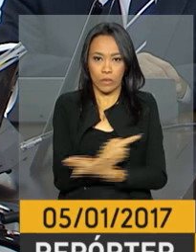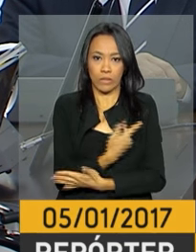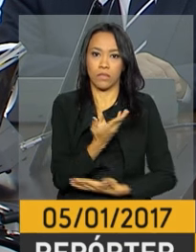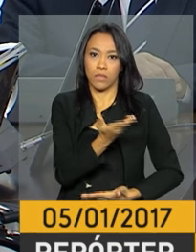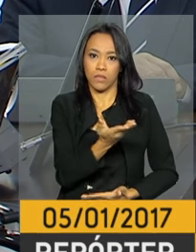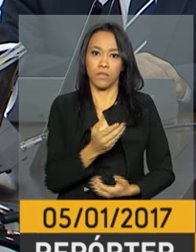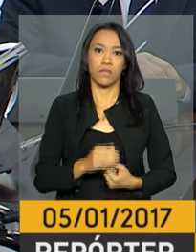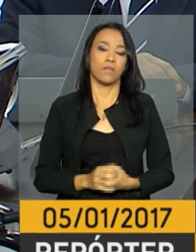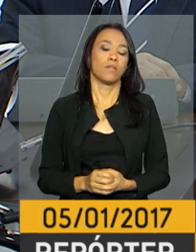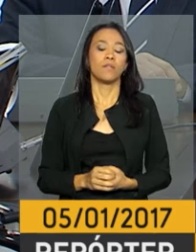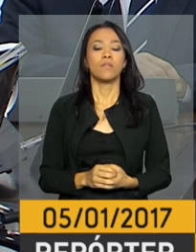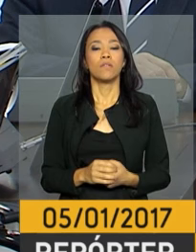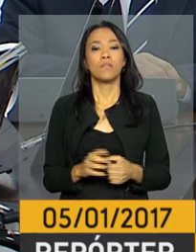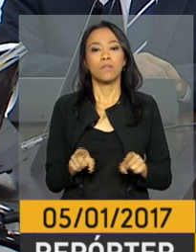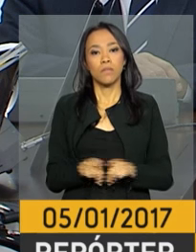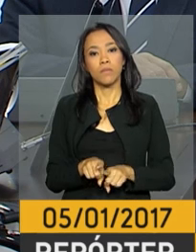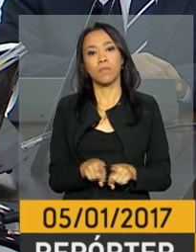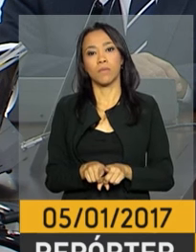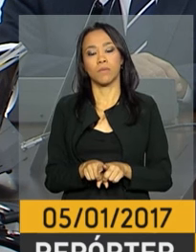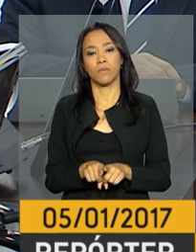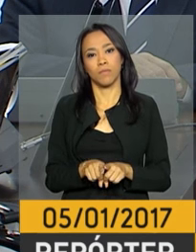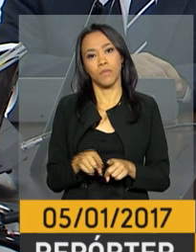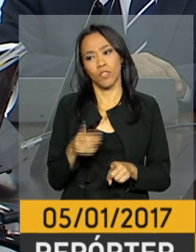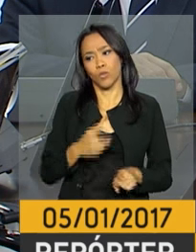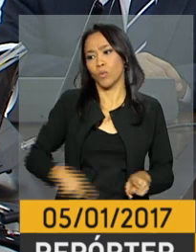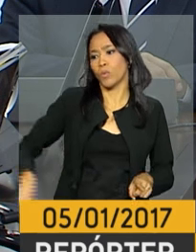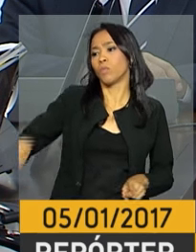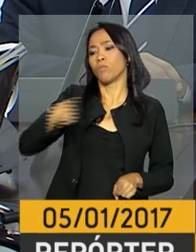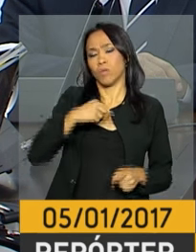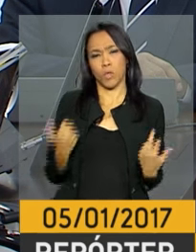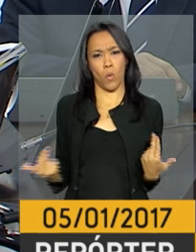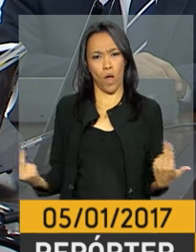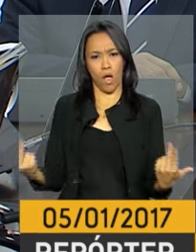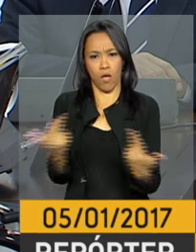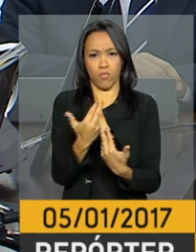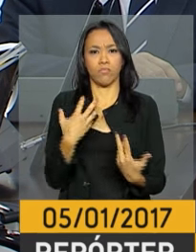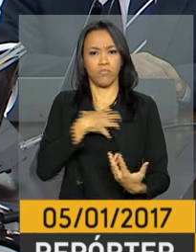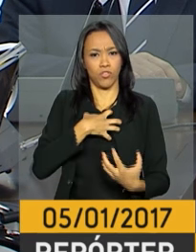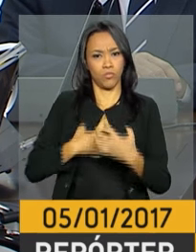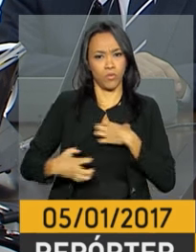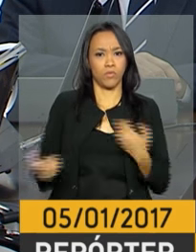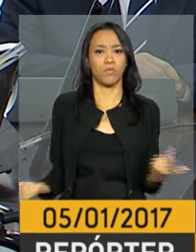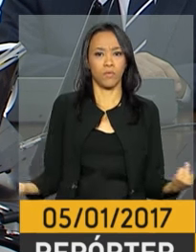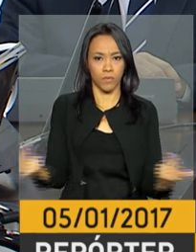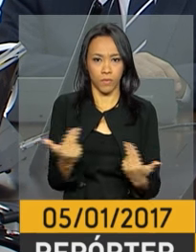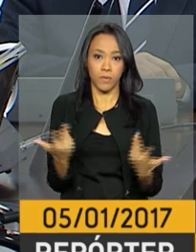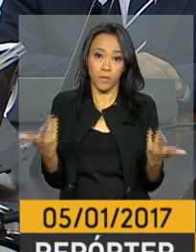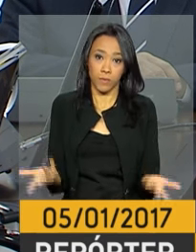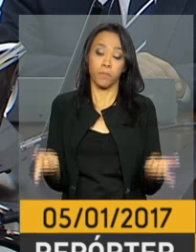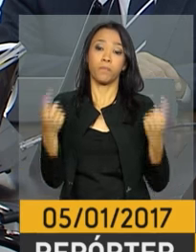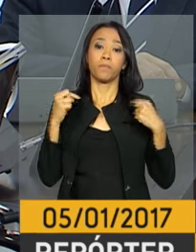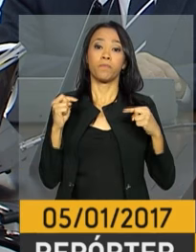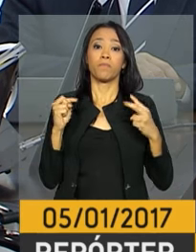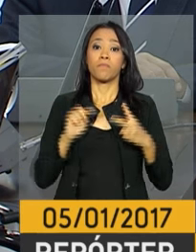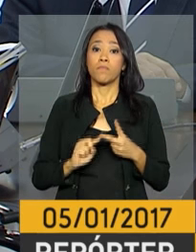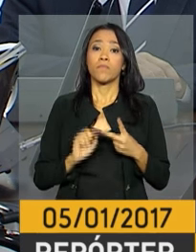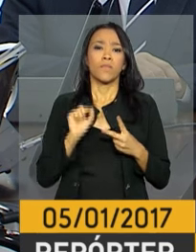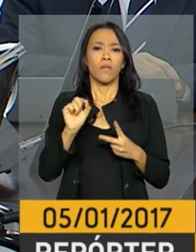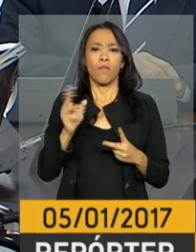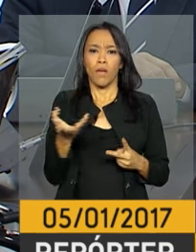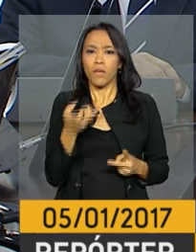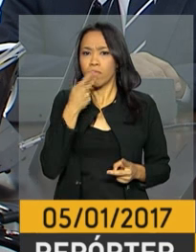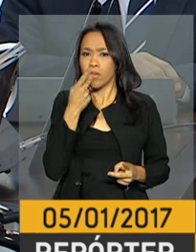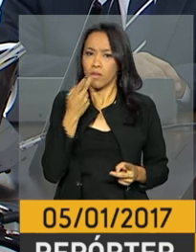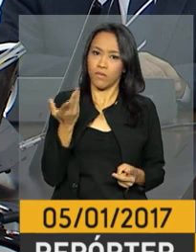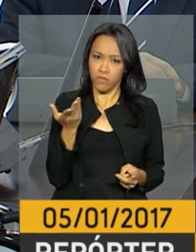apadrinhada por todos aqueles que aqui se acha em segundo lugar eu quero registrar aquilo que